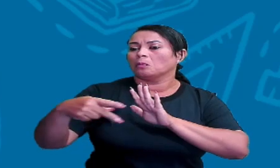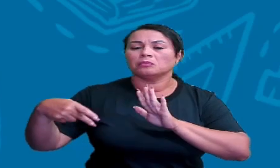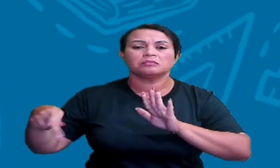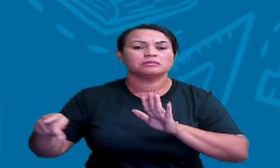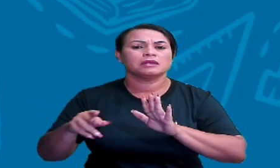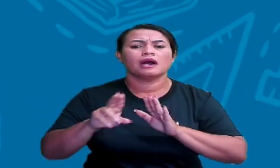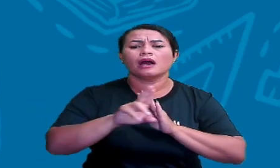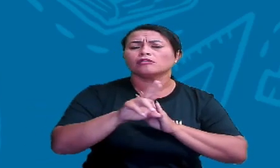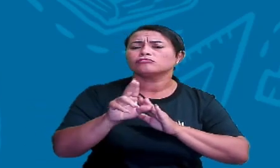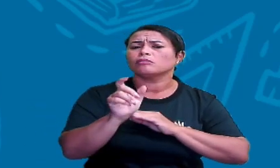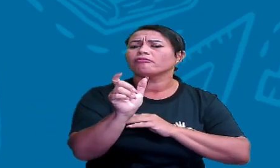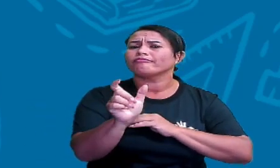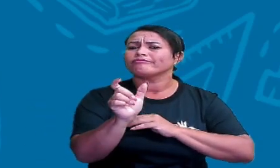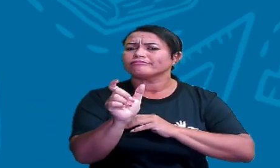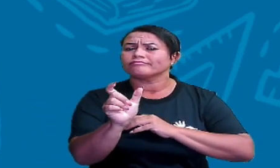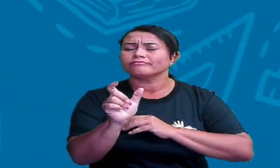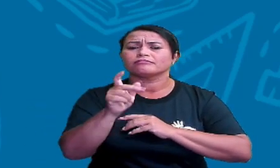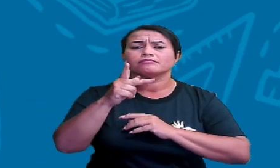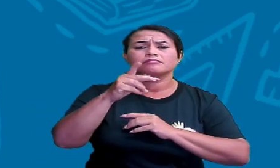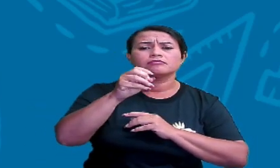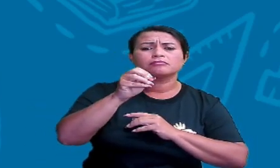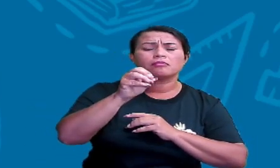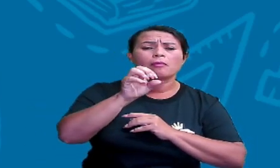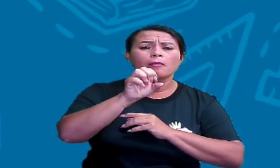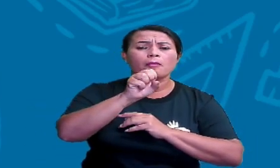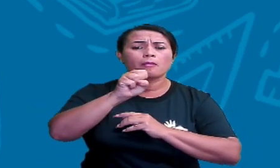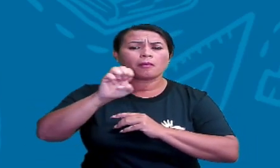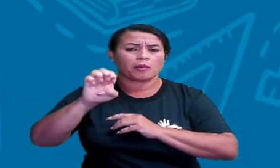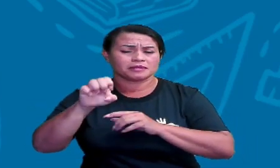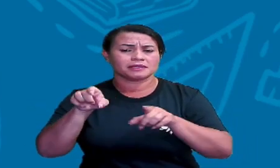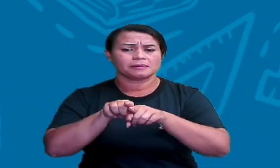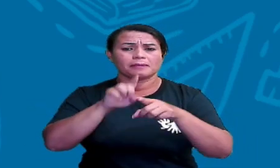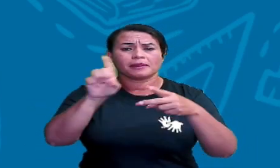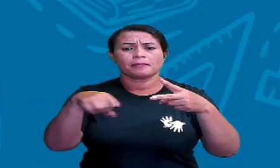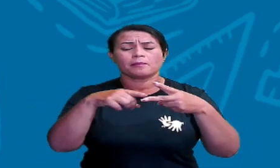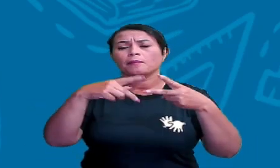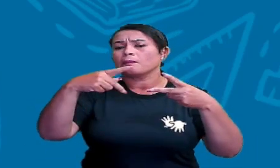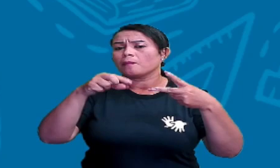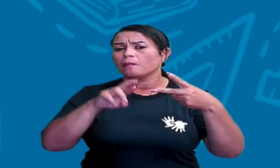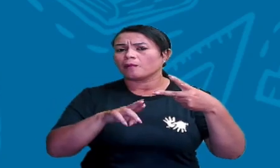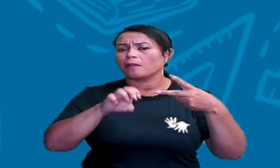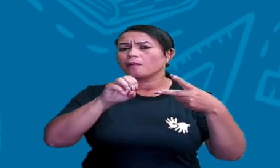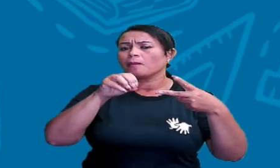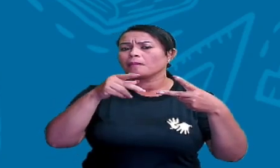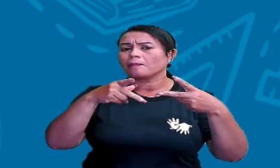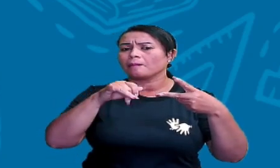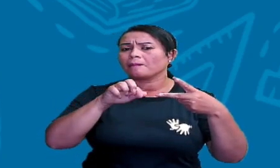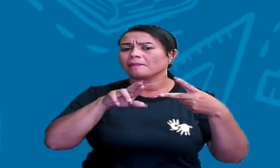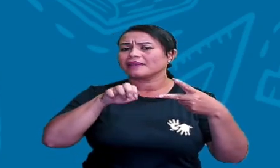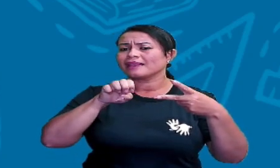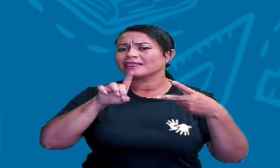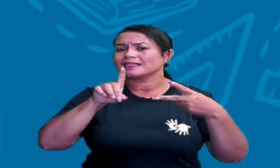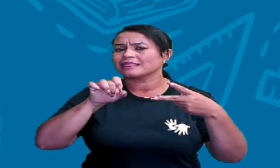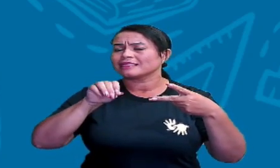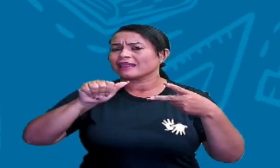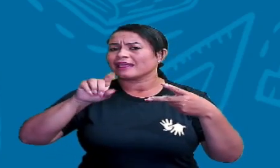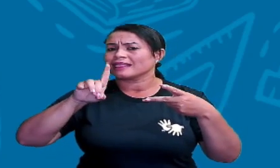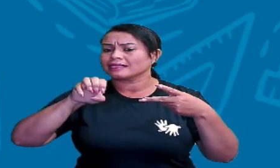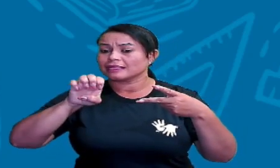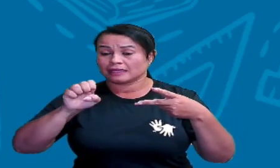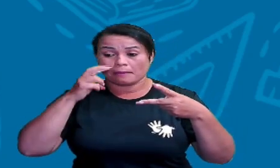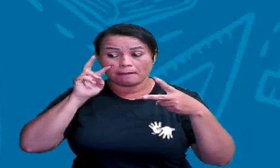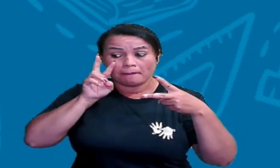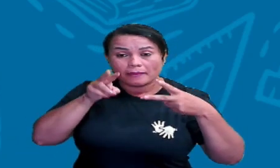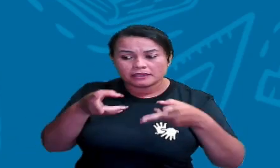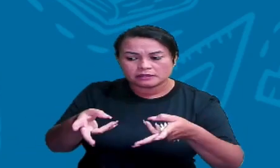essas palavrinhas, posse e propriedade, é nela que você tem que prestar atenção quando